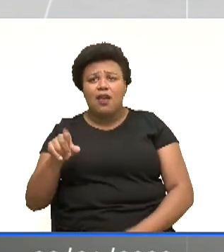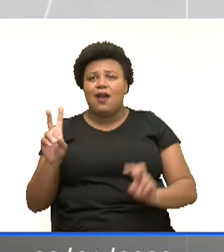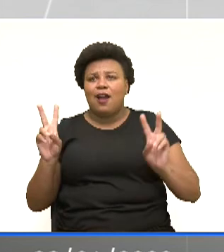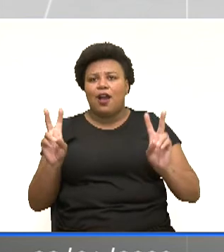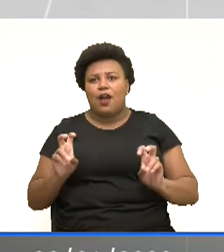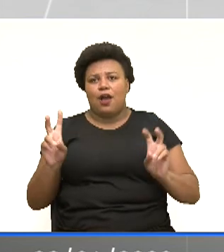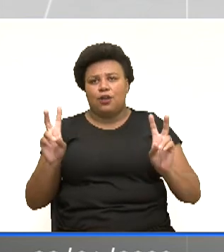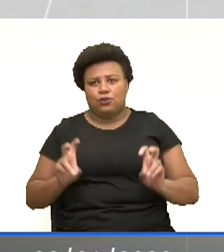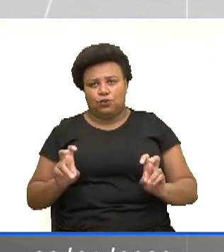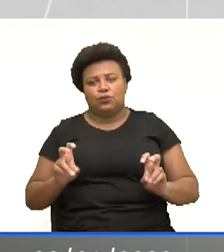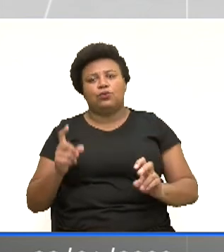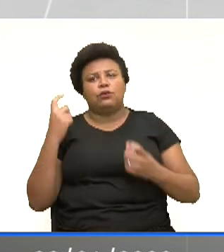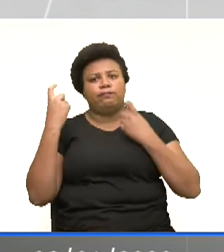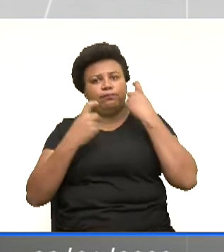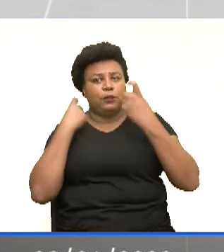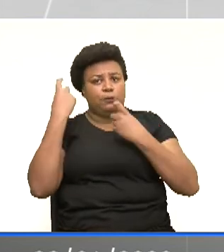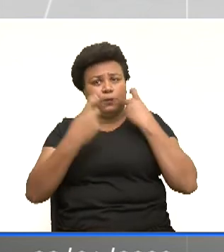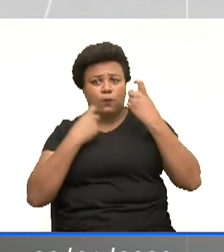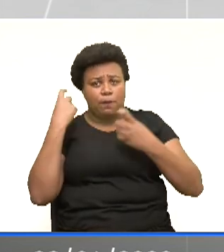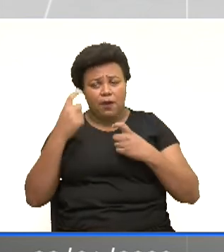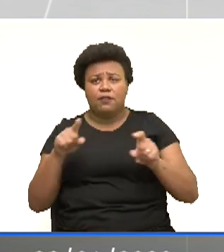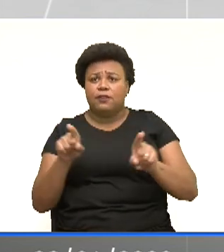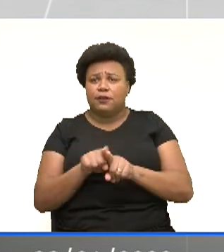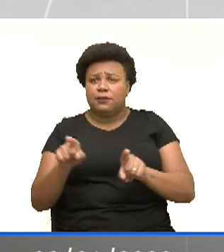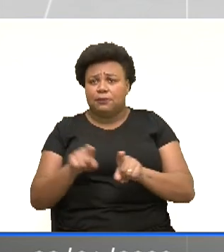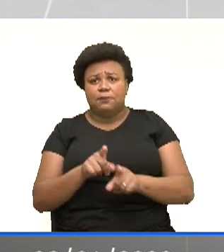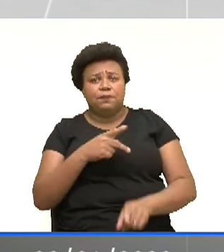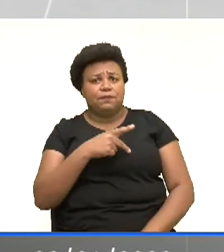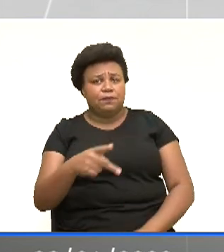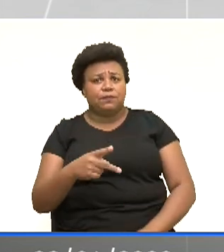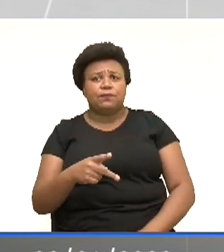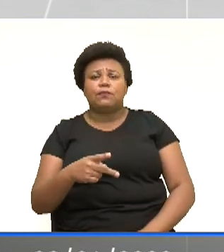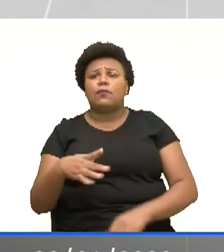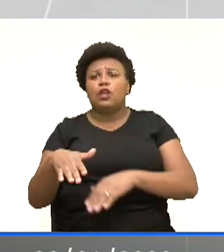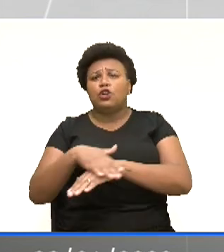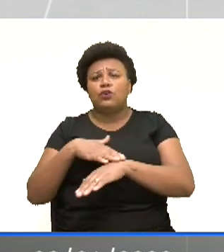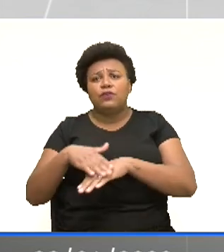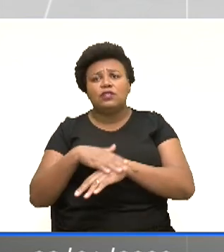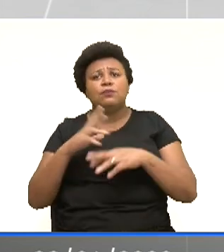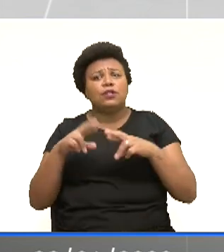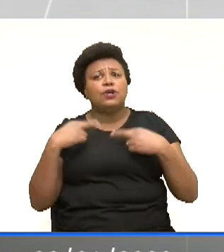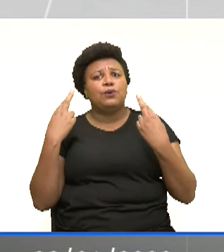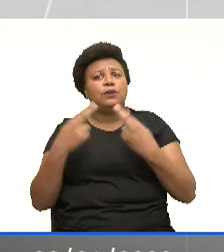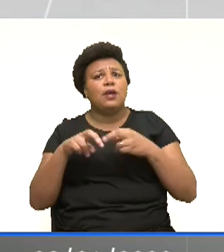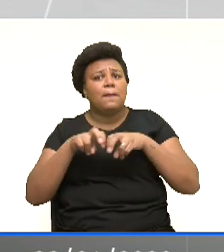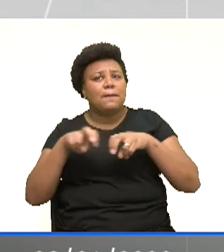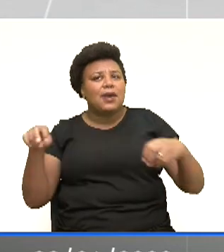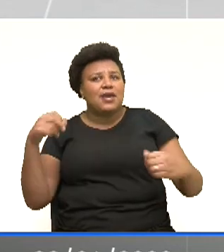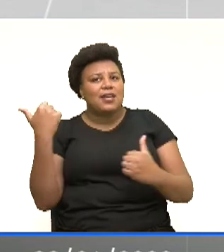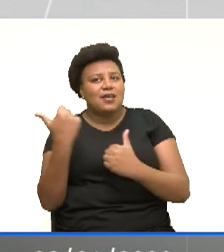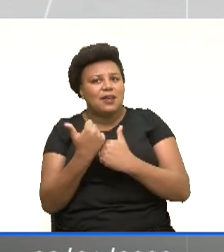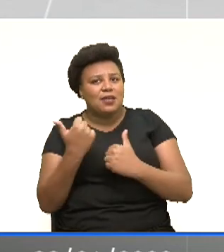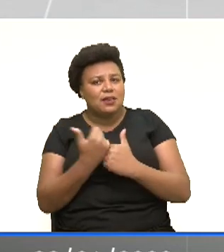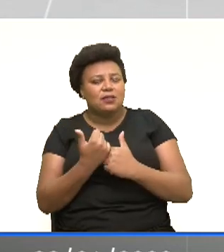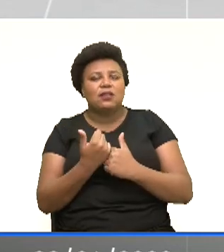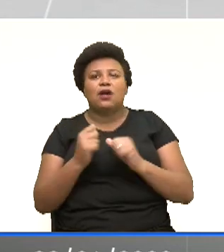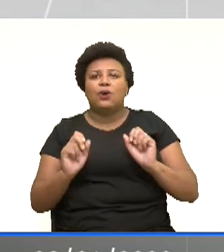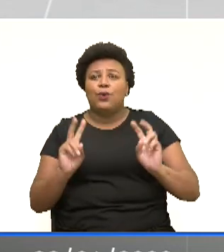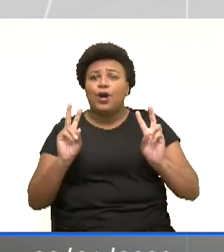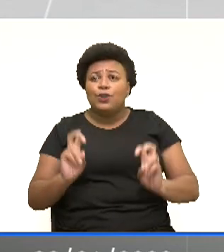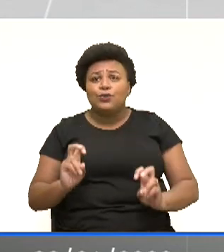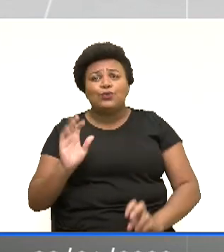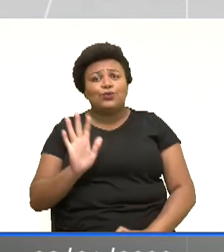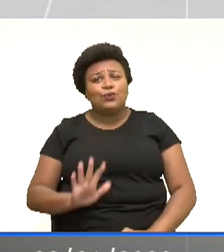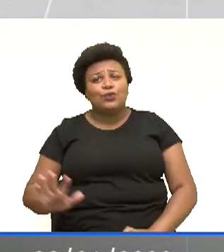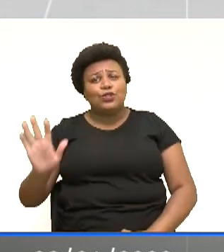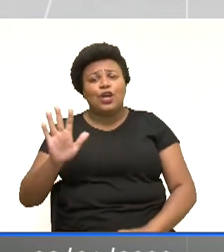assunto que nos preocupava. Inclusive, presidente, nós conversamos na primeira reunião da mesa que o senhor abriu para o nosso assunto geral,